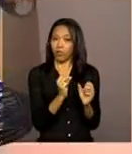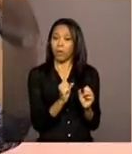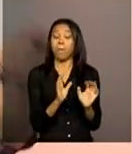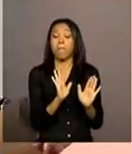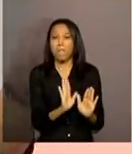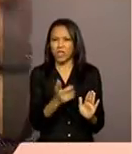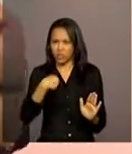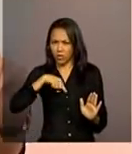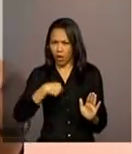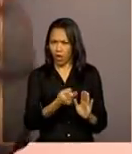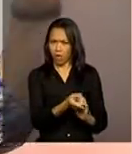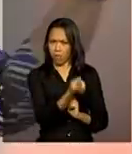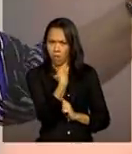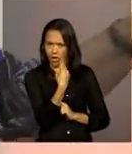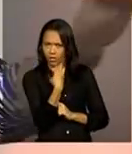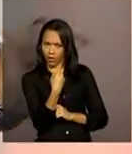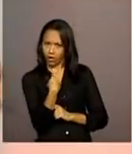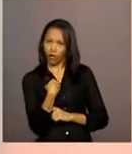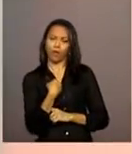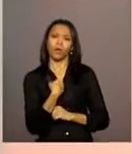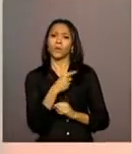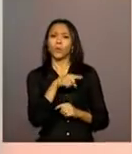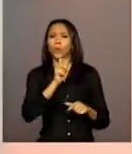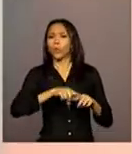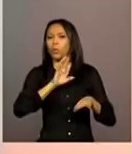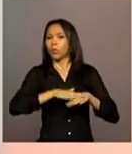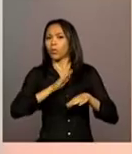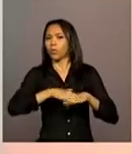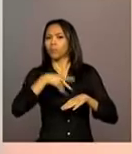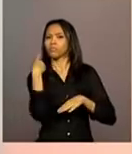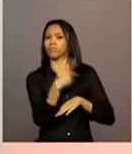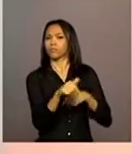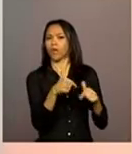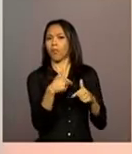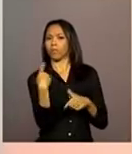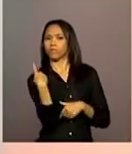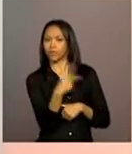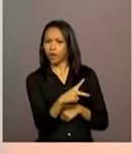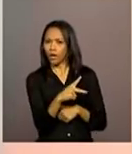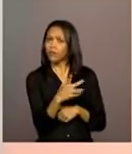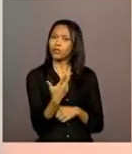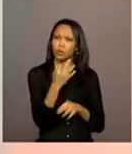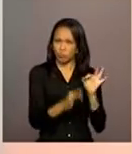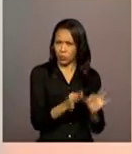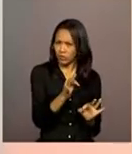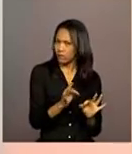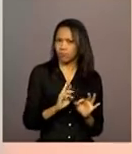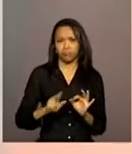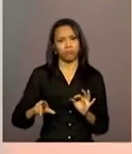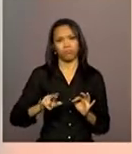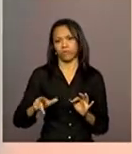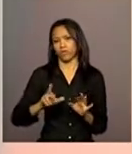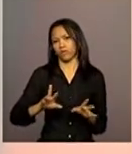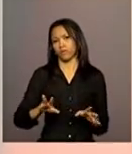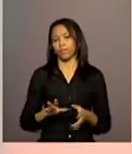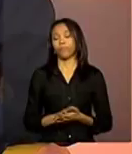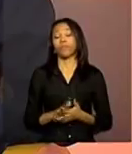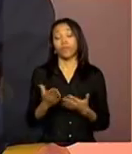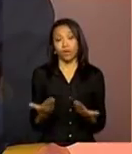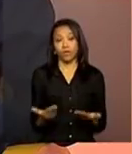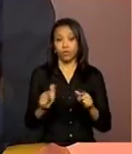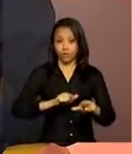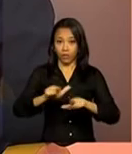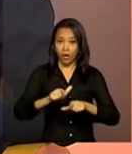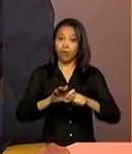sermos obrigad a responder à demanda daquele segmento de de de Justiça então a atuação deve ser